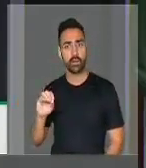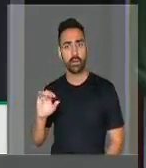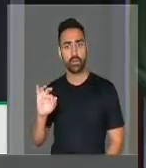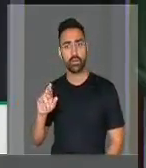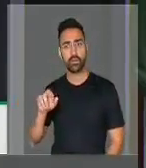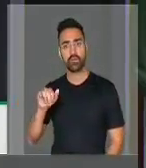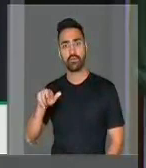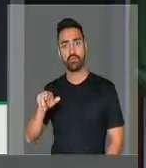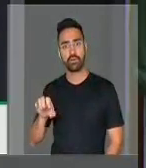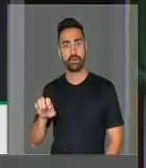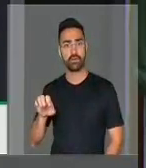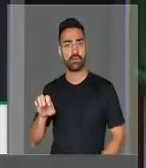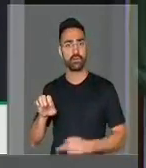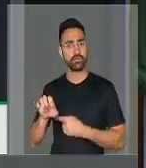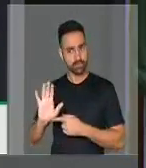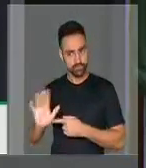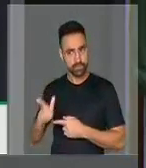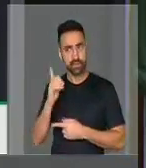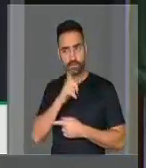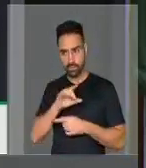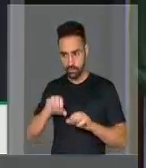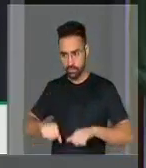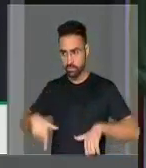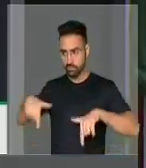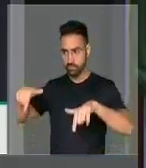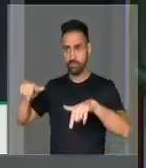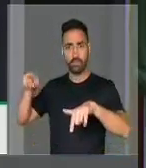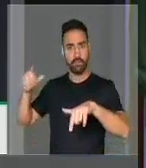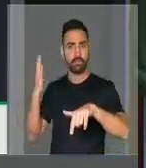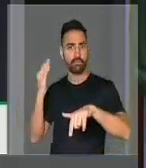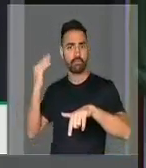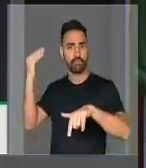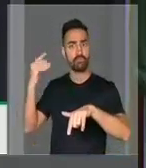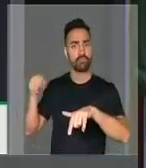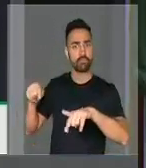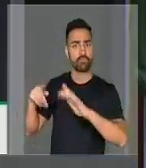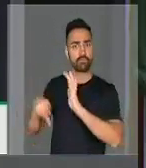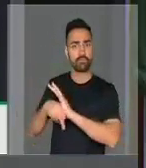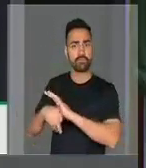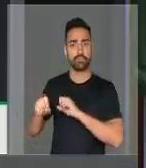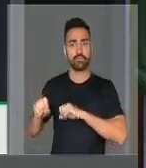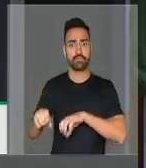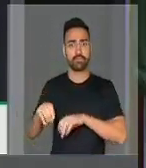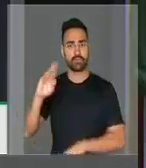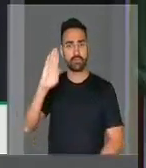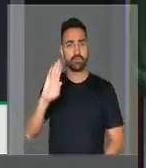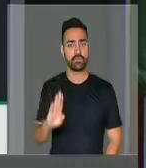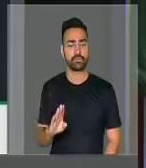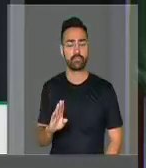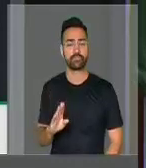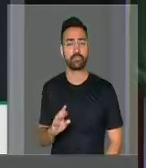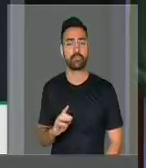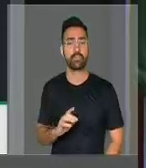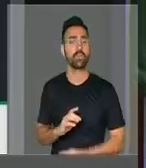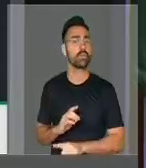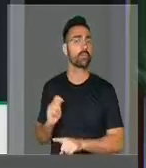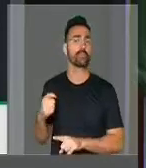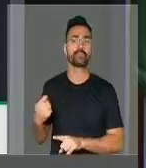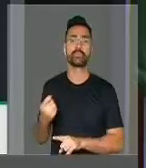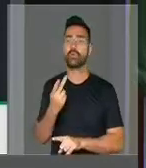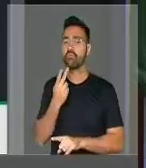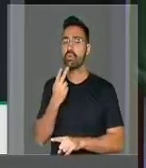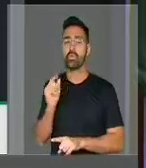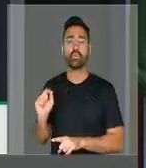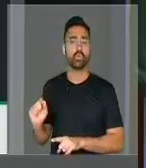dele o título de patrimônio, de patrono da educação brasileira. Ele dizia o seguinte: